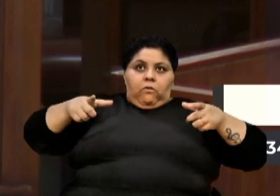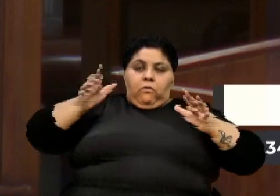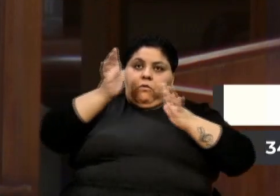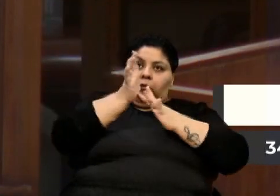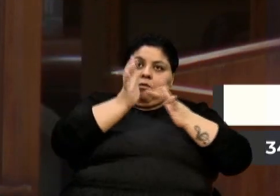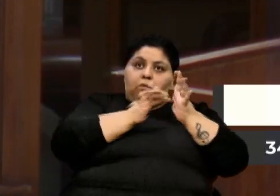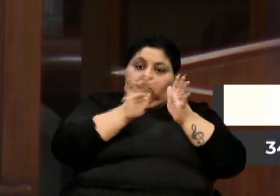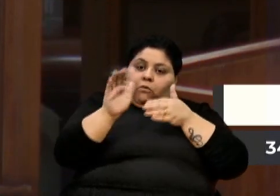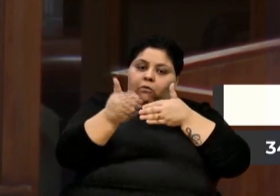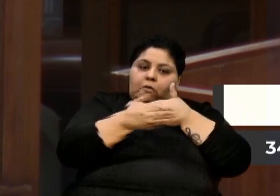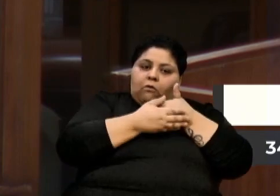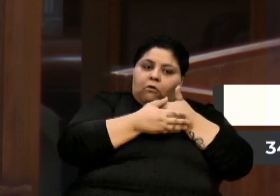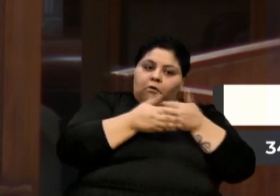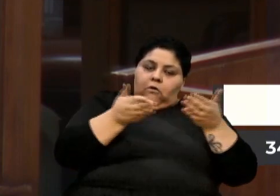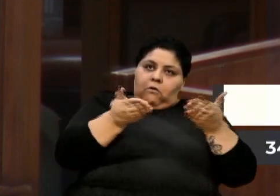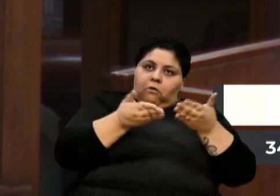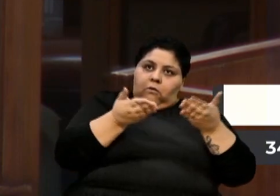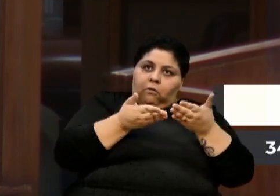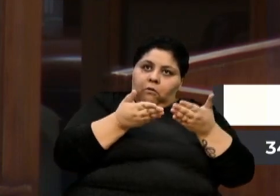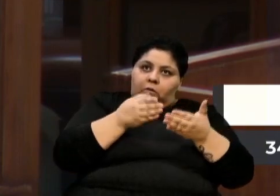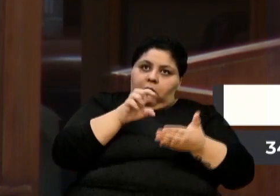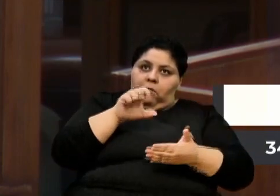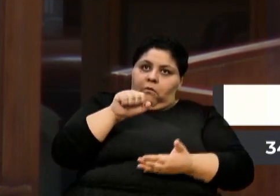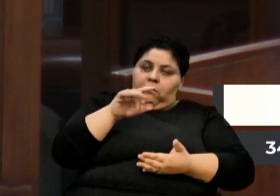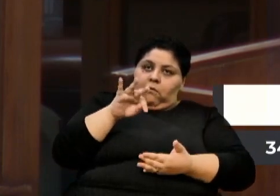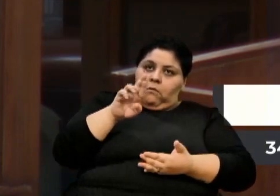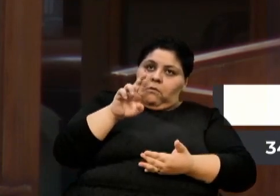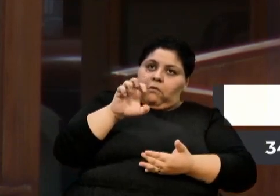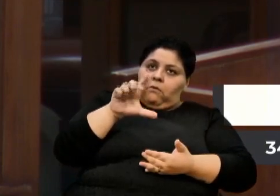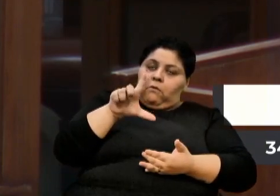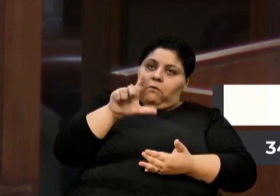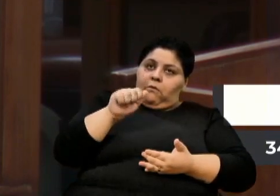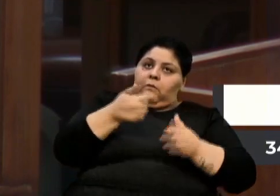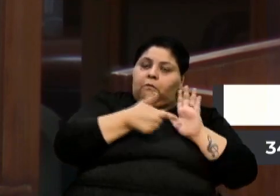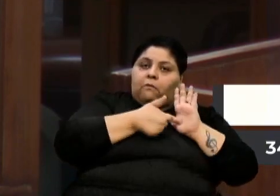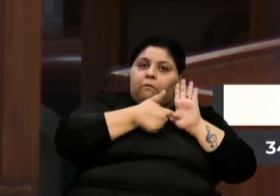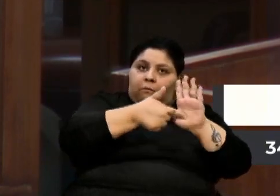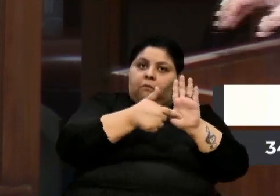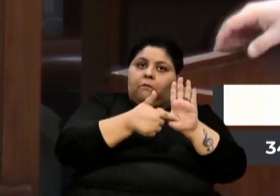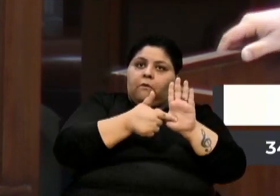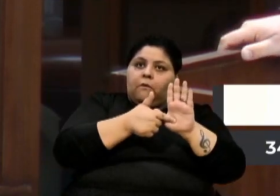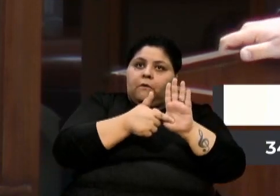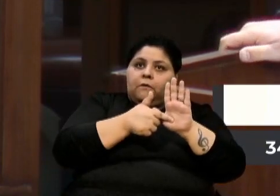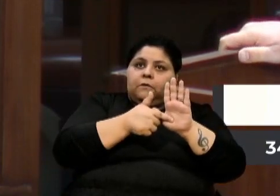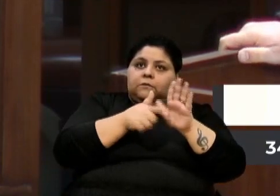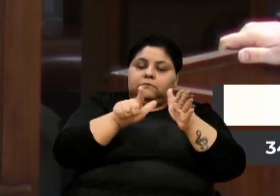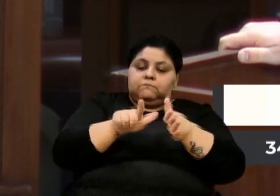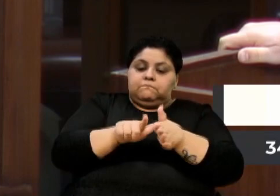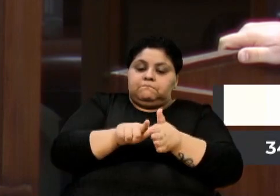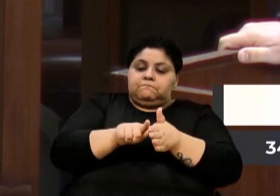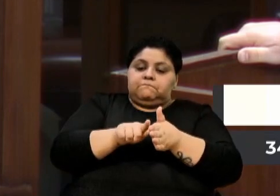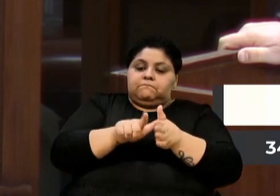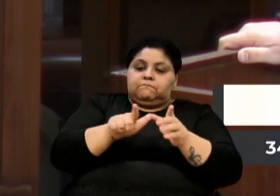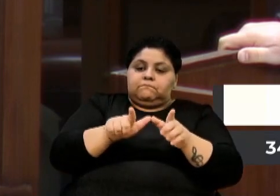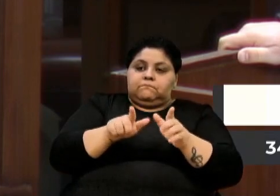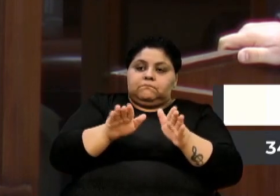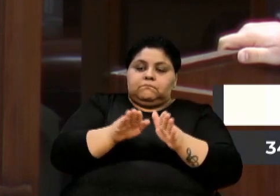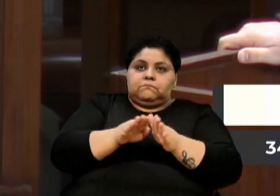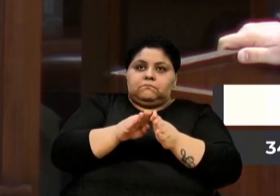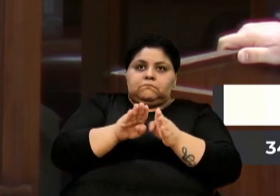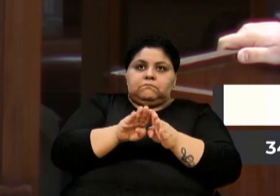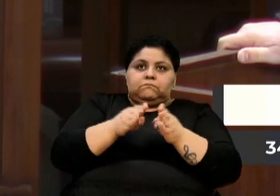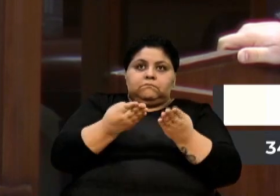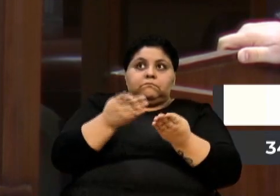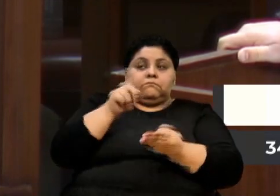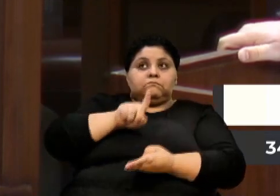Estrela agora está fazendo um monumento à Bíblia, que vai também na região. Três Coroas tem o templo